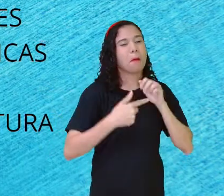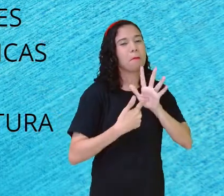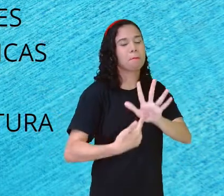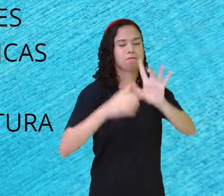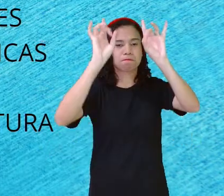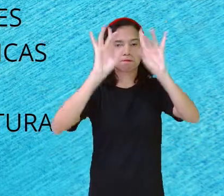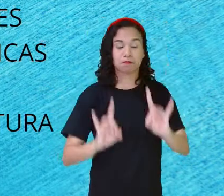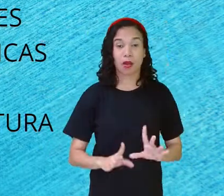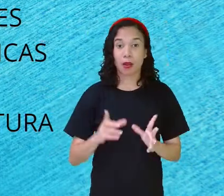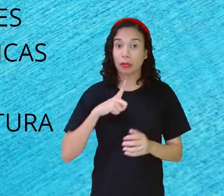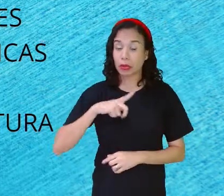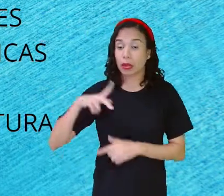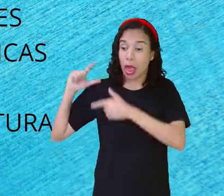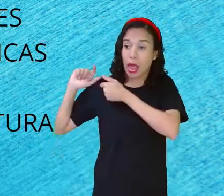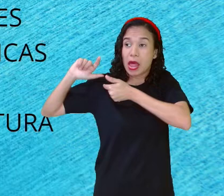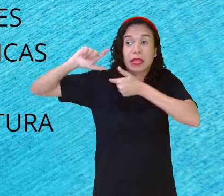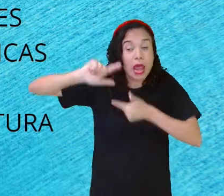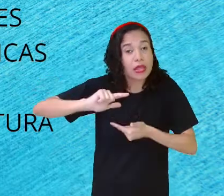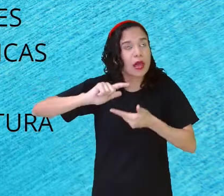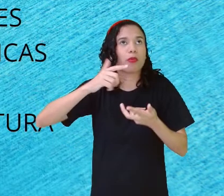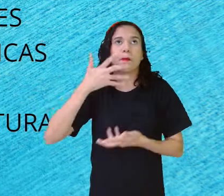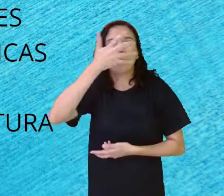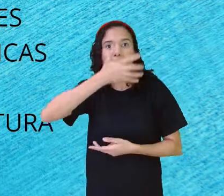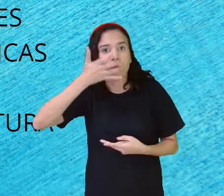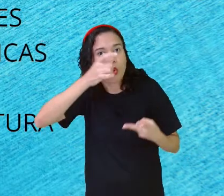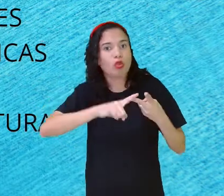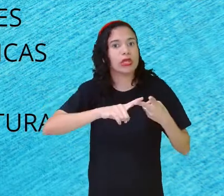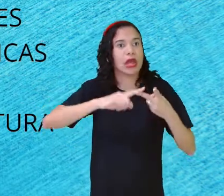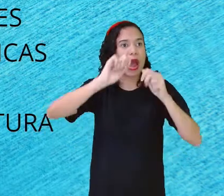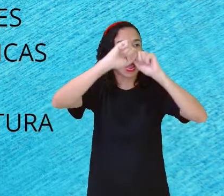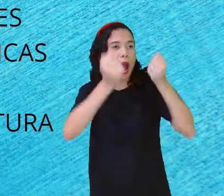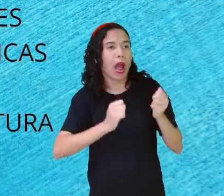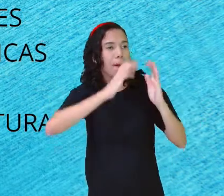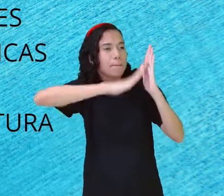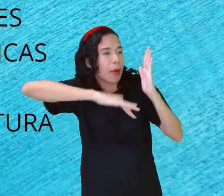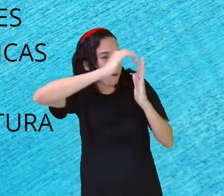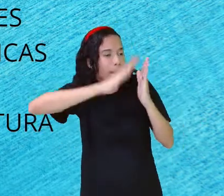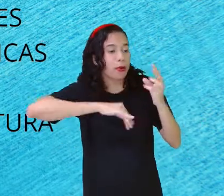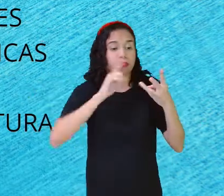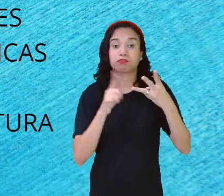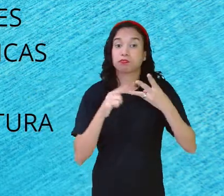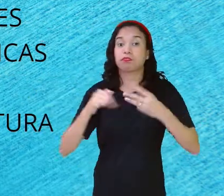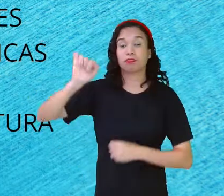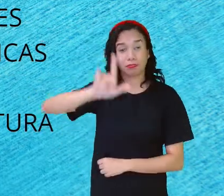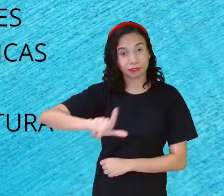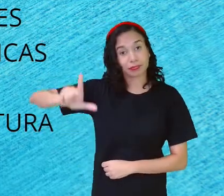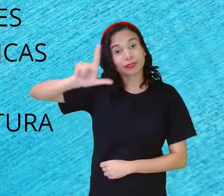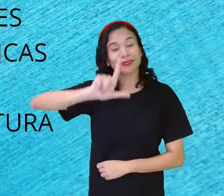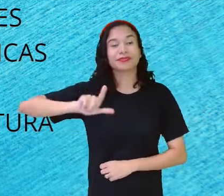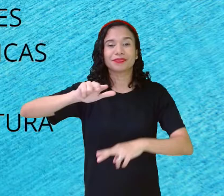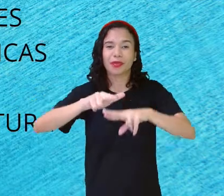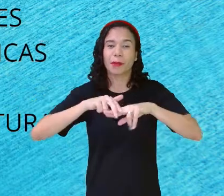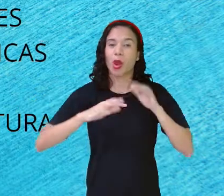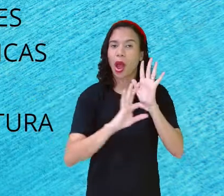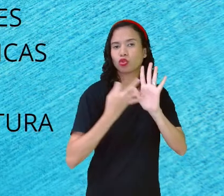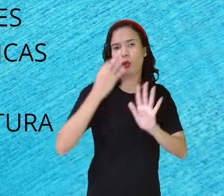ó, pela forte tradição na música, nas artes plásticas e na literatura.